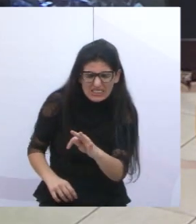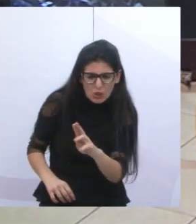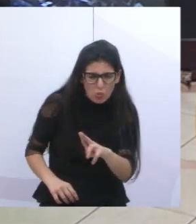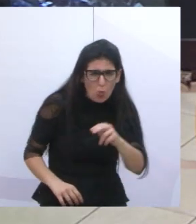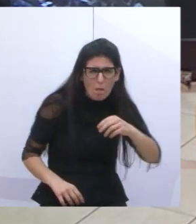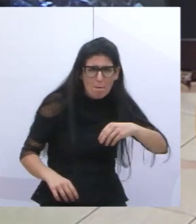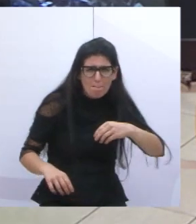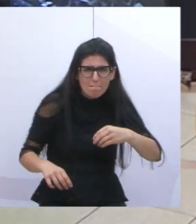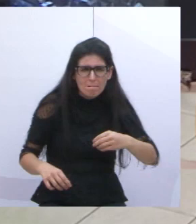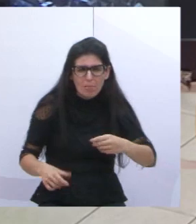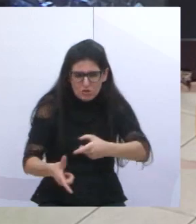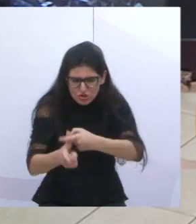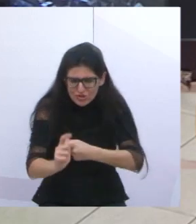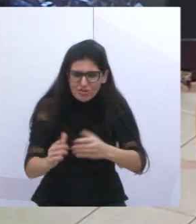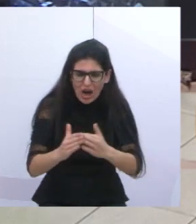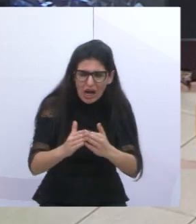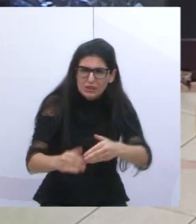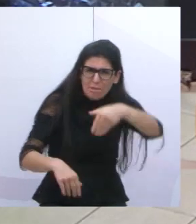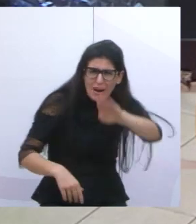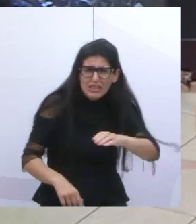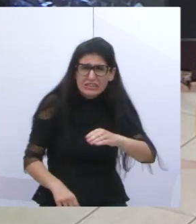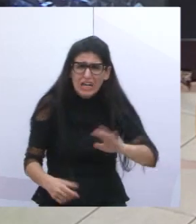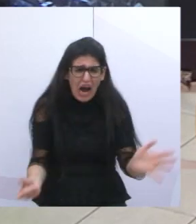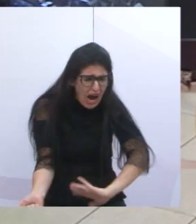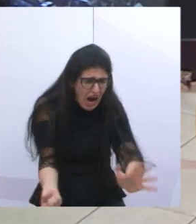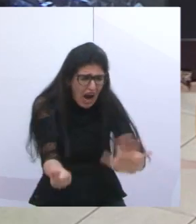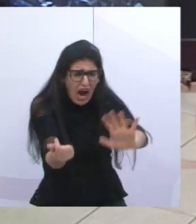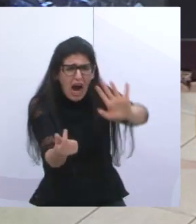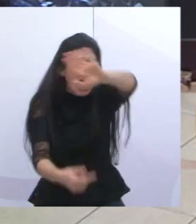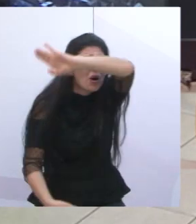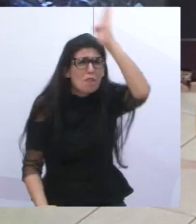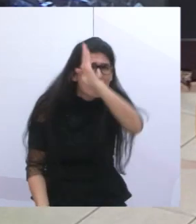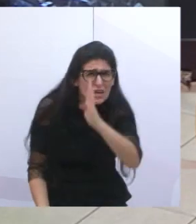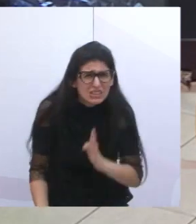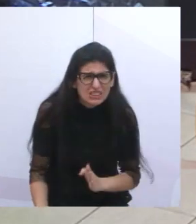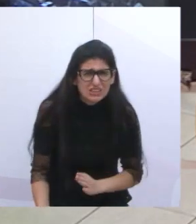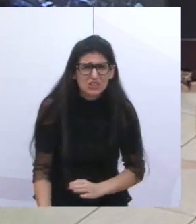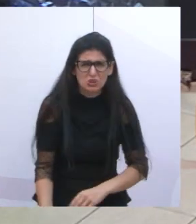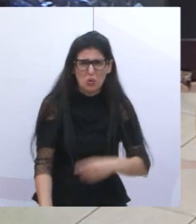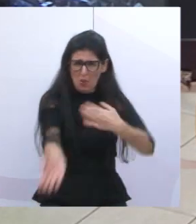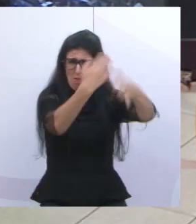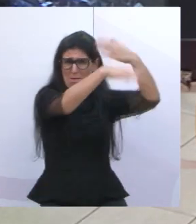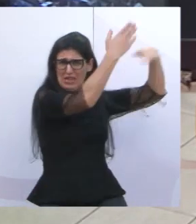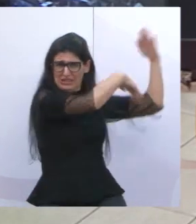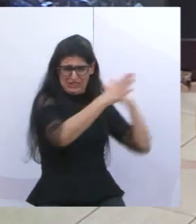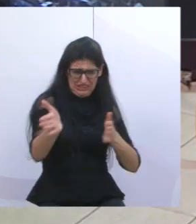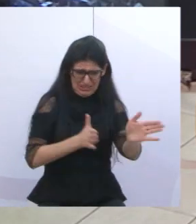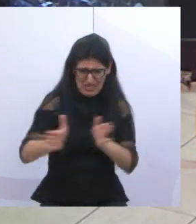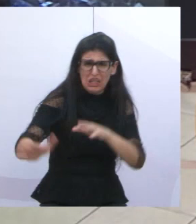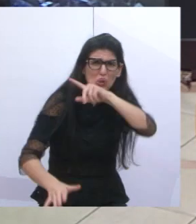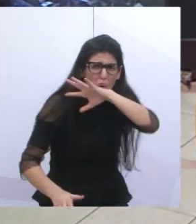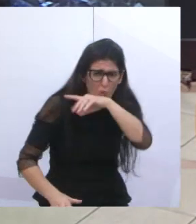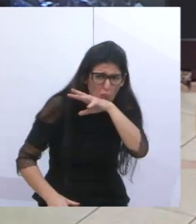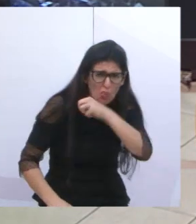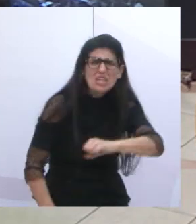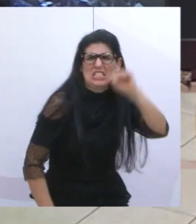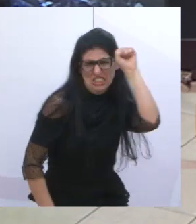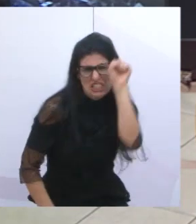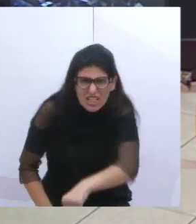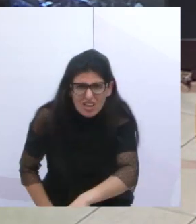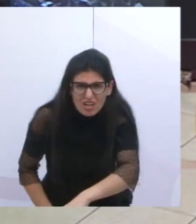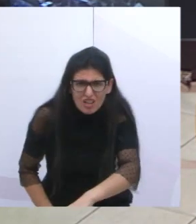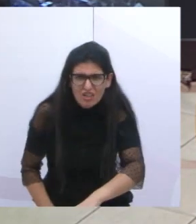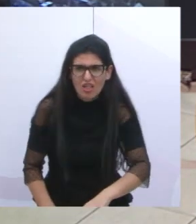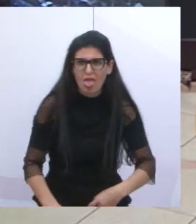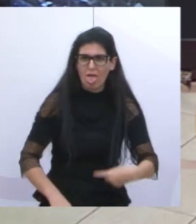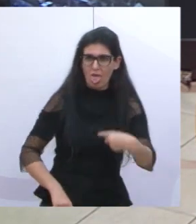Brasil, saiu mais caro do Brasil, isso é ruim. Agora não é que eu estou querendo estar de um